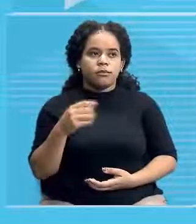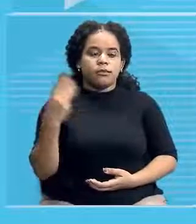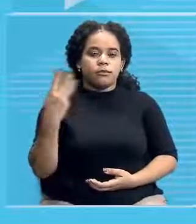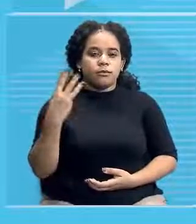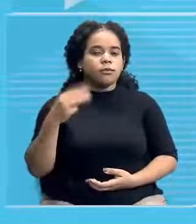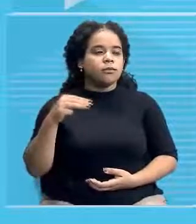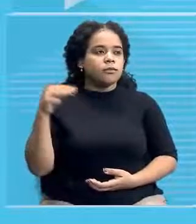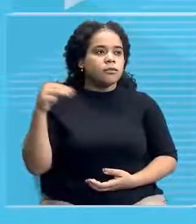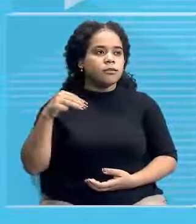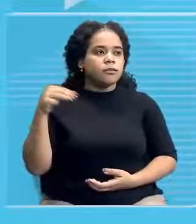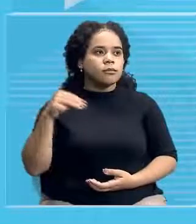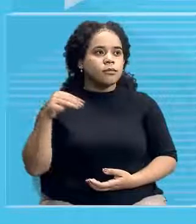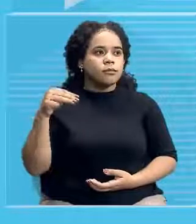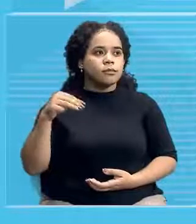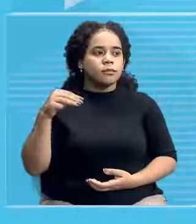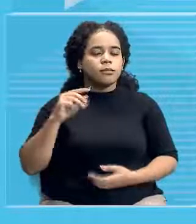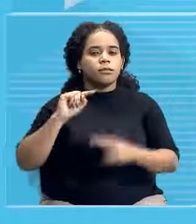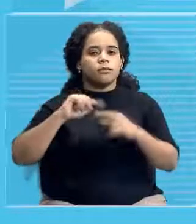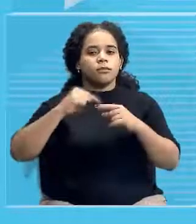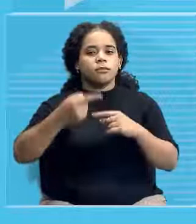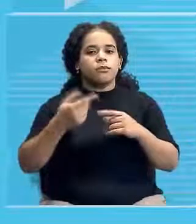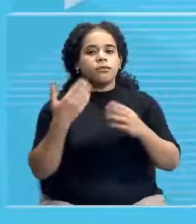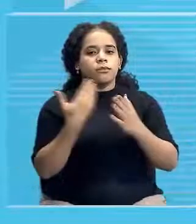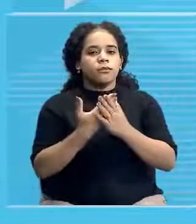3 minutinhos. Na próxima aula,